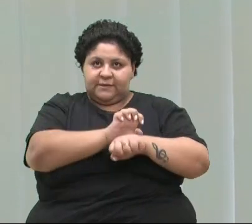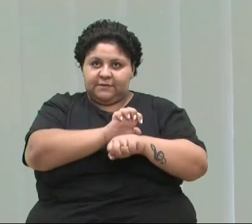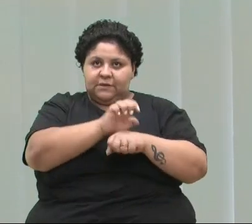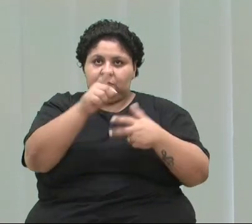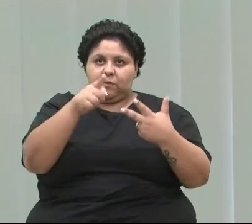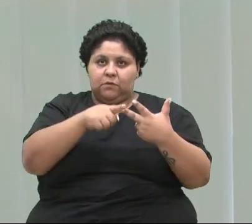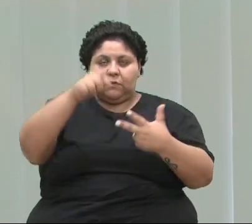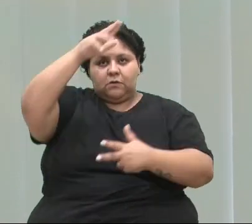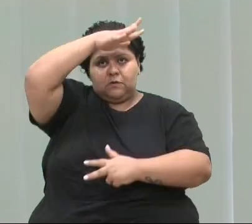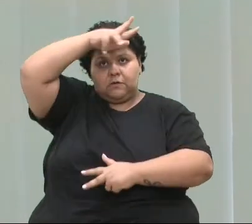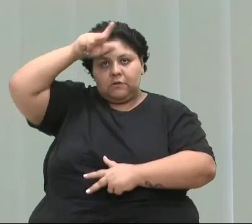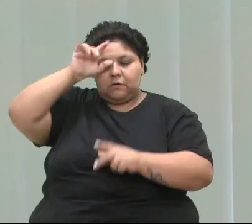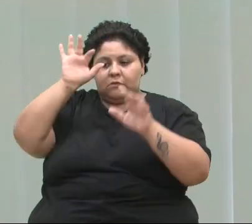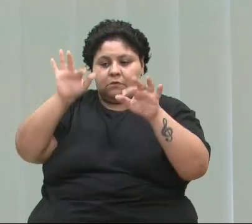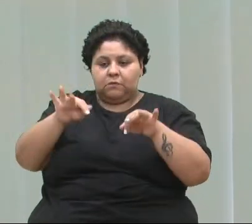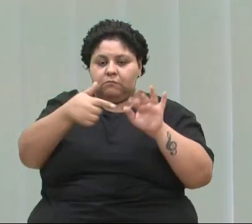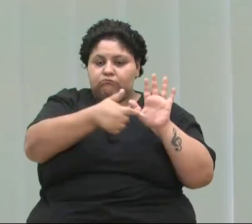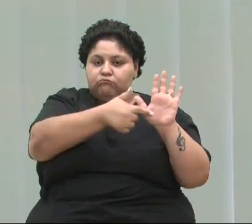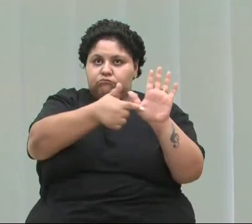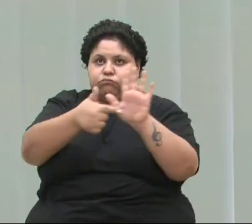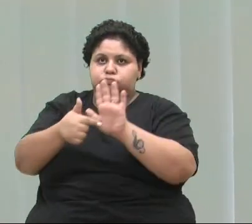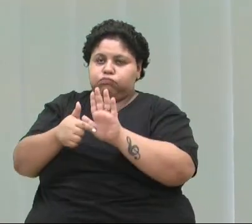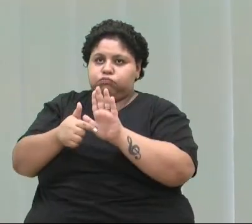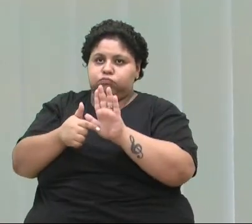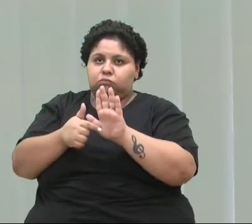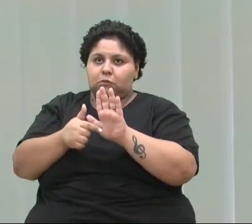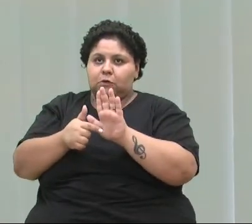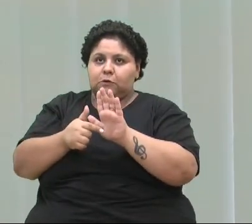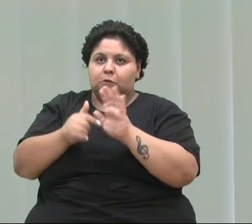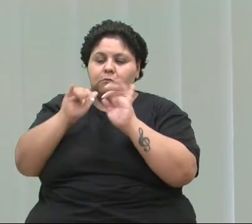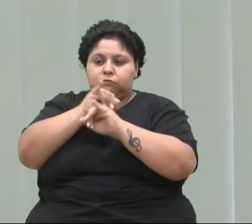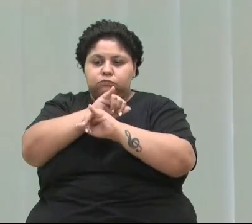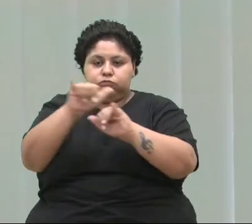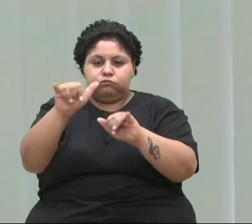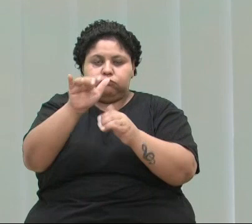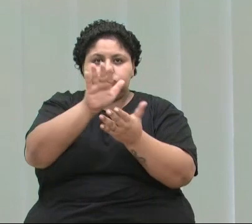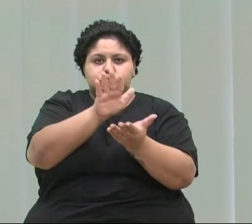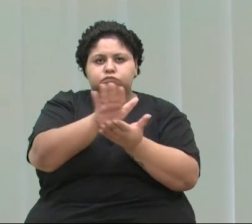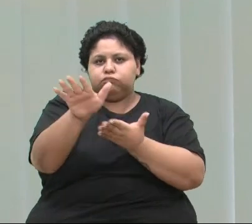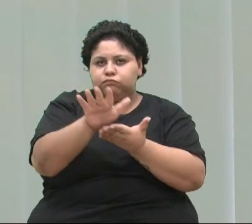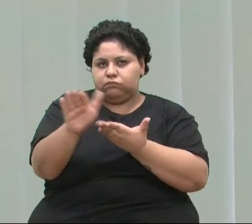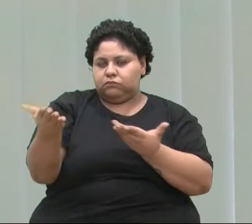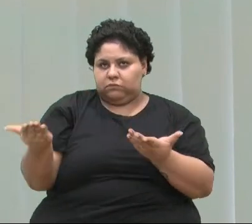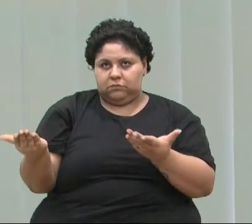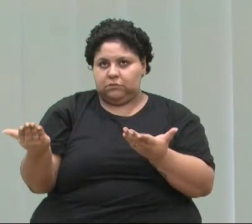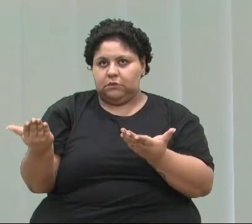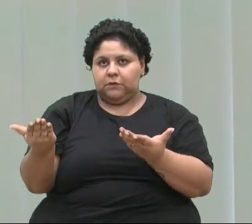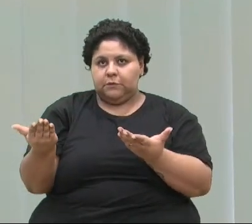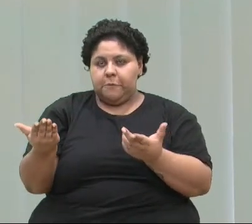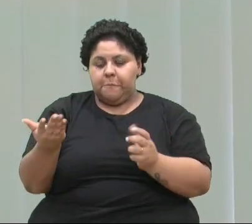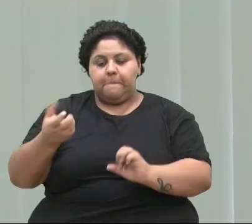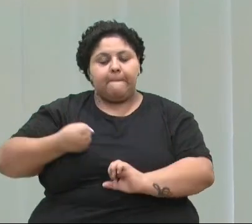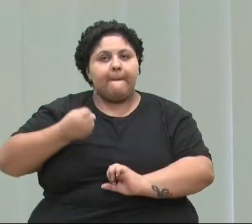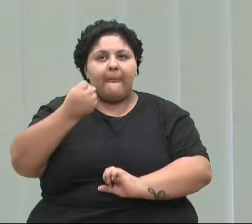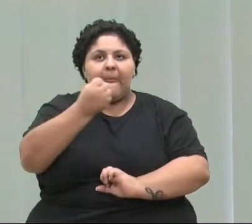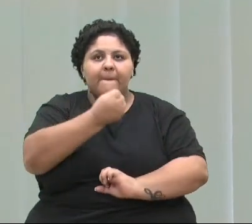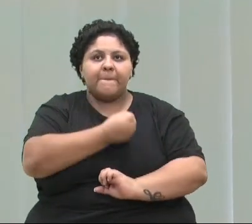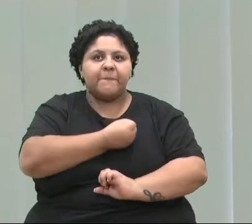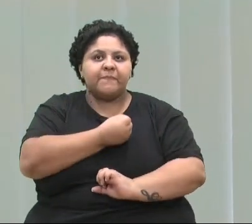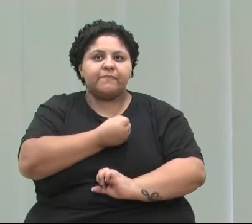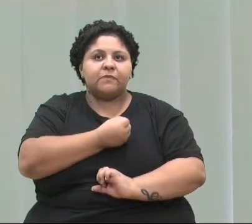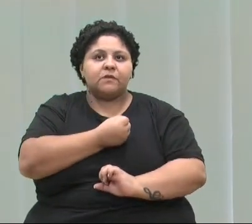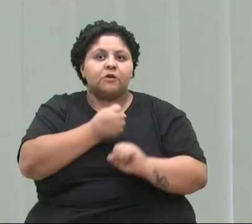final, a gente apresenta alguns dados de produção que trazem os números de onde